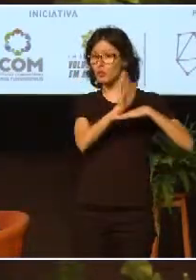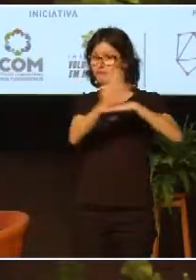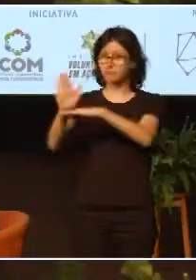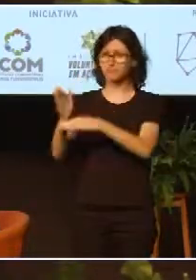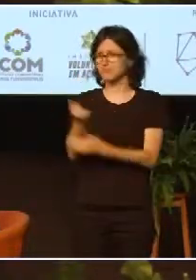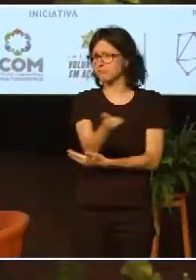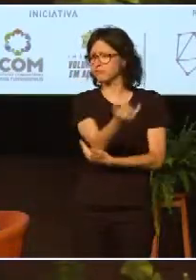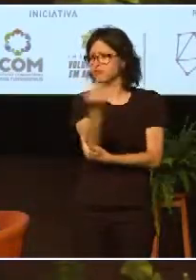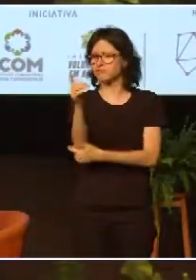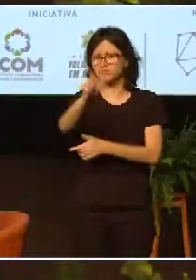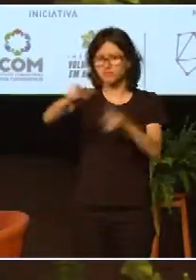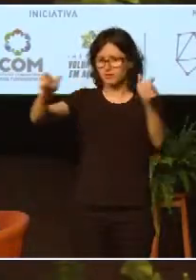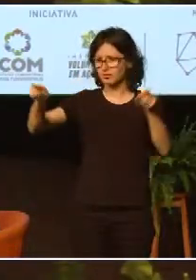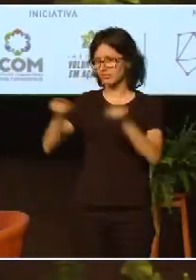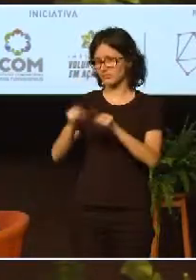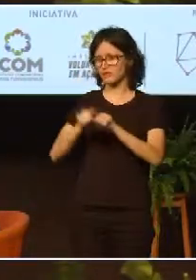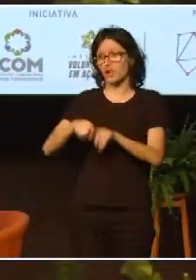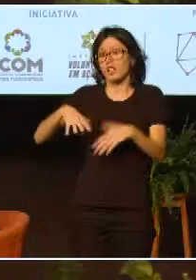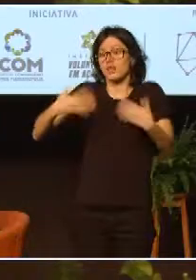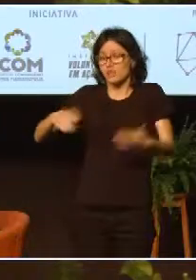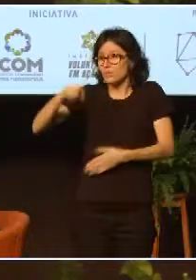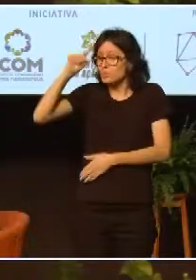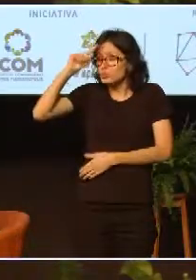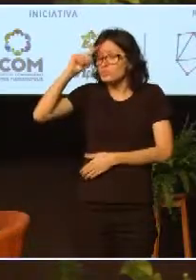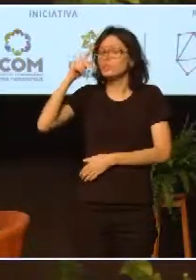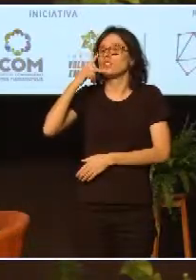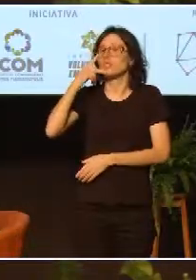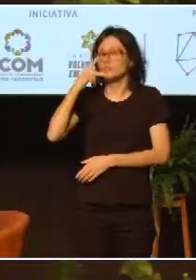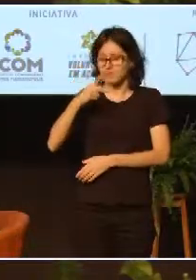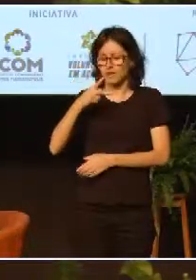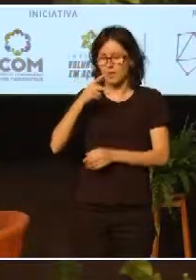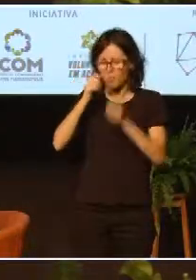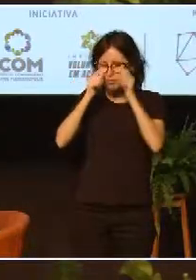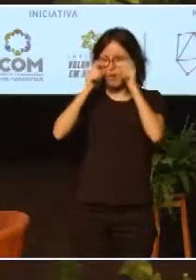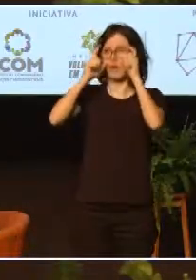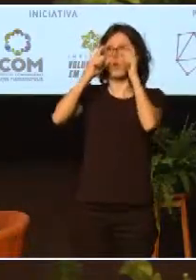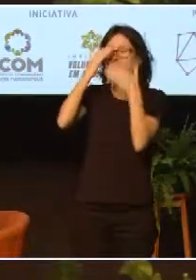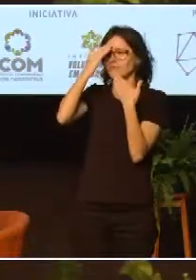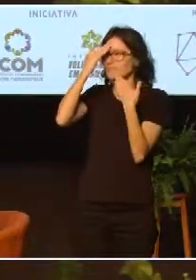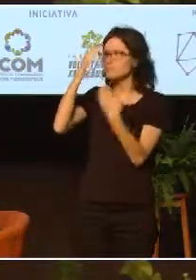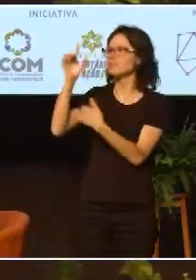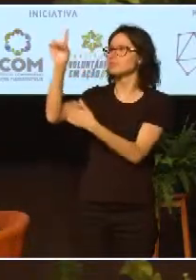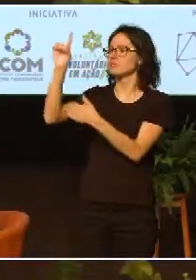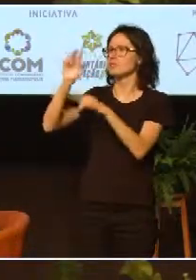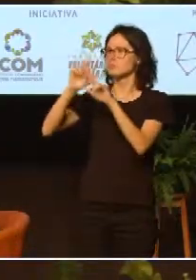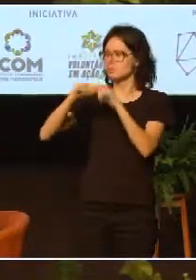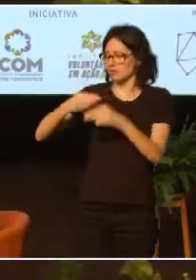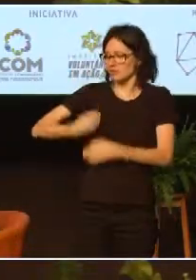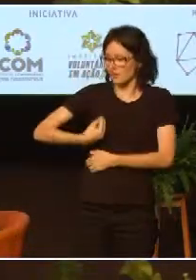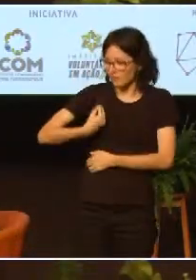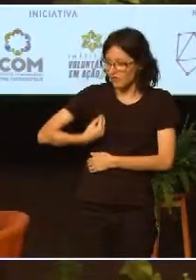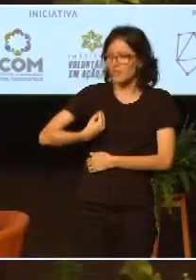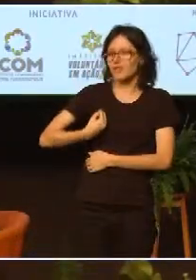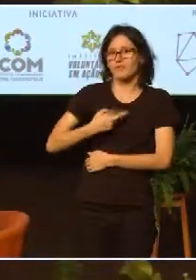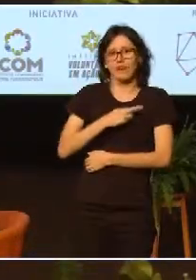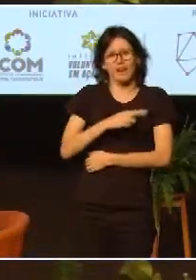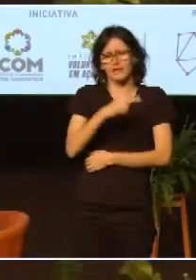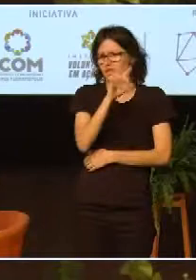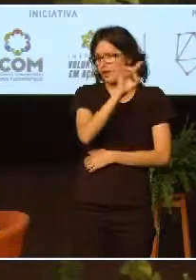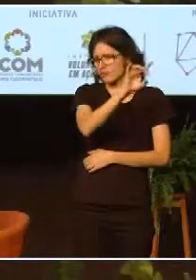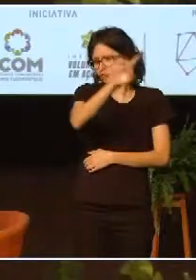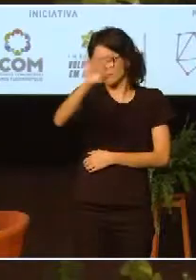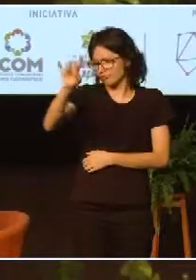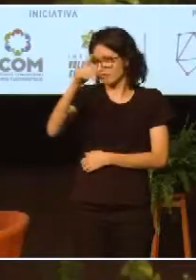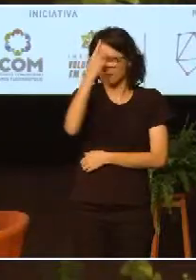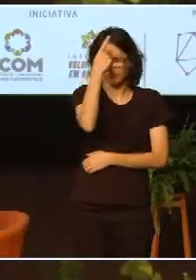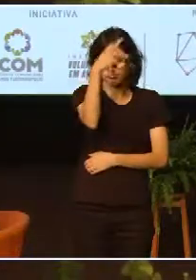pessoas. Então, todos os dias eu falo para mim, acordo, agradeço a Deus por estar viva, a religião, cada uma